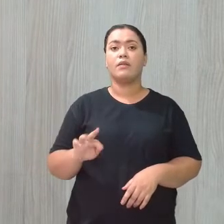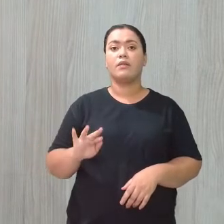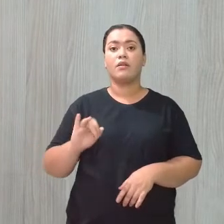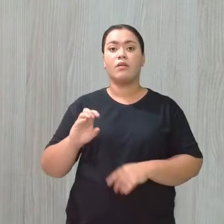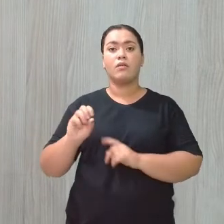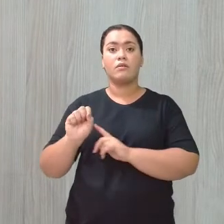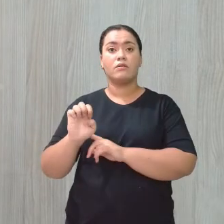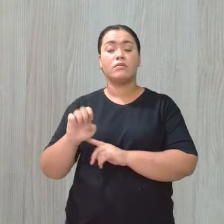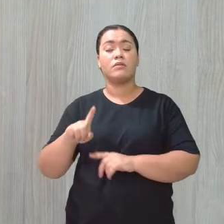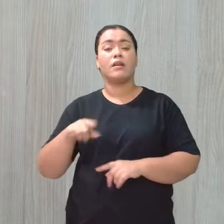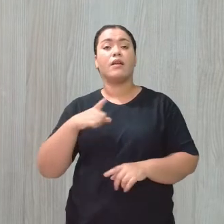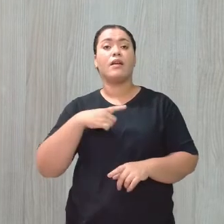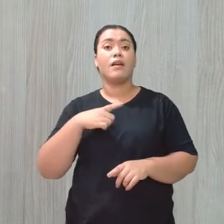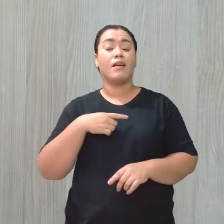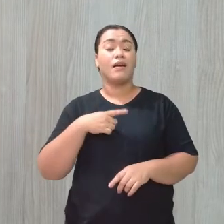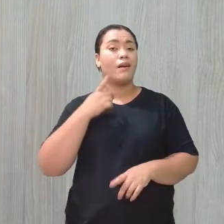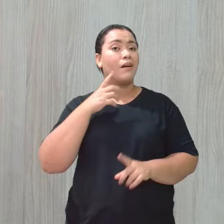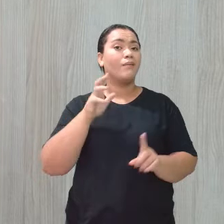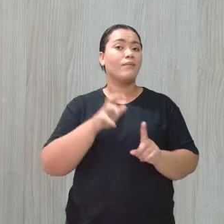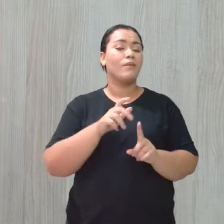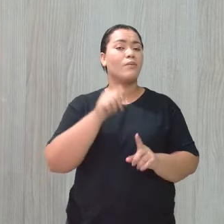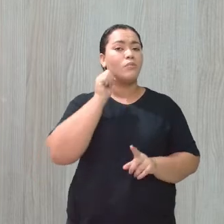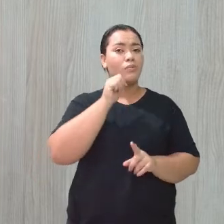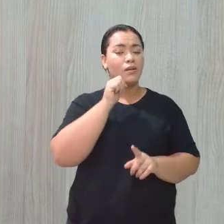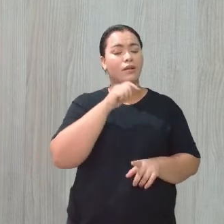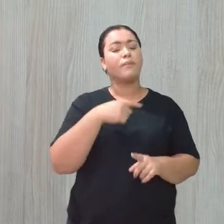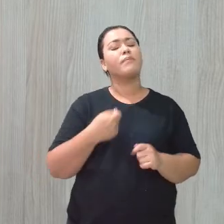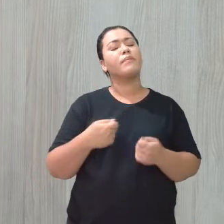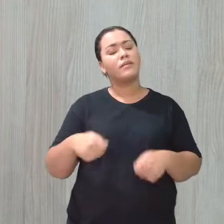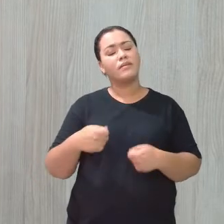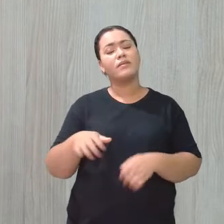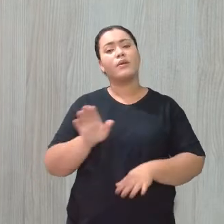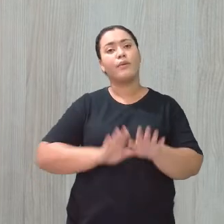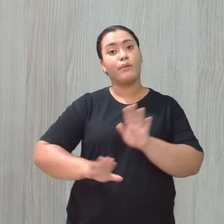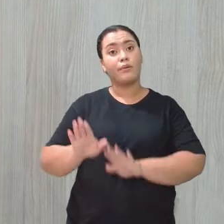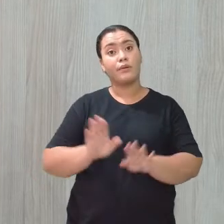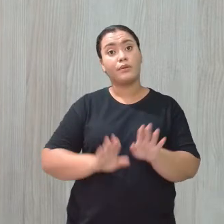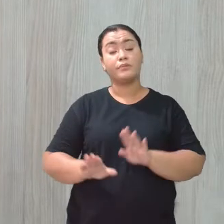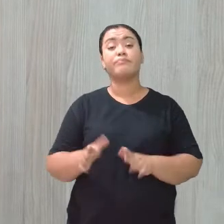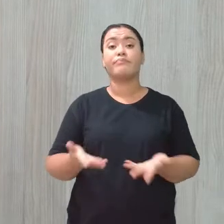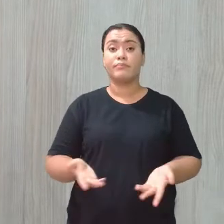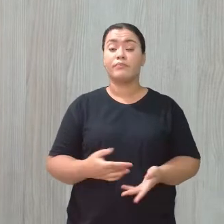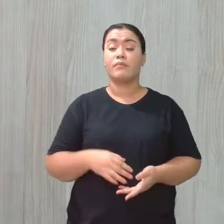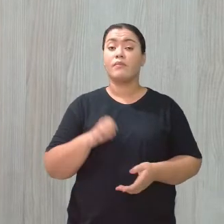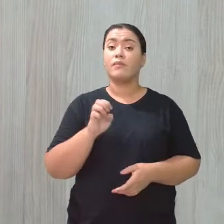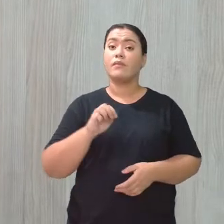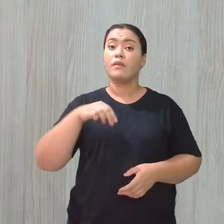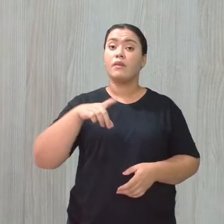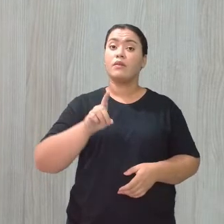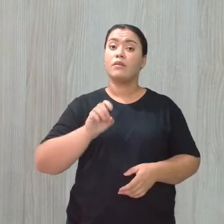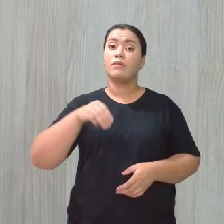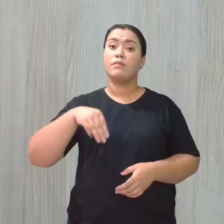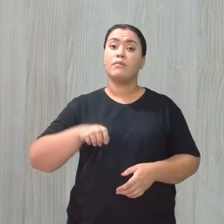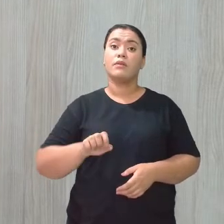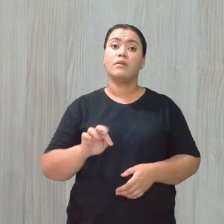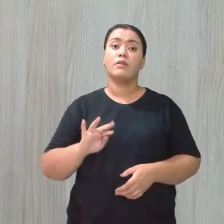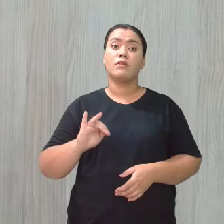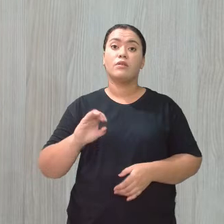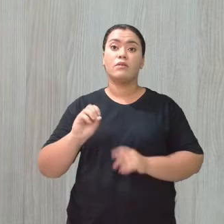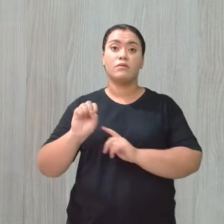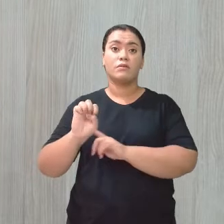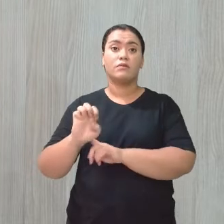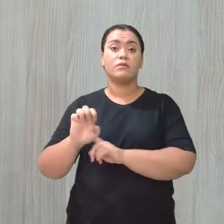é a questão da prevenção, é muito importante. Então, a endometriose vai apresentar aí a questão